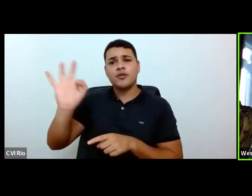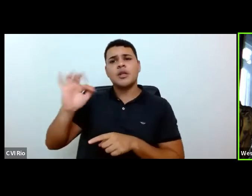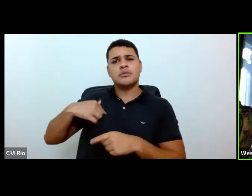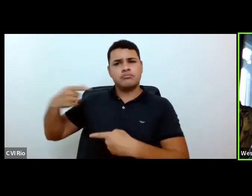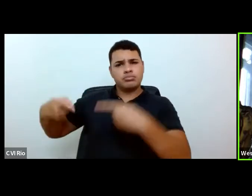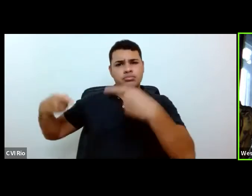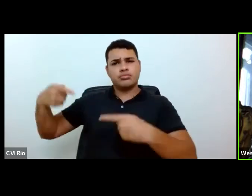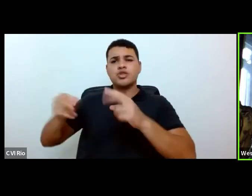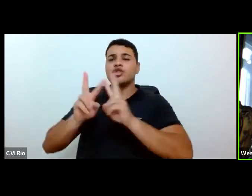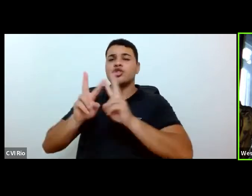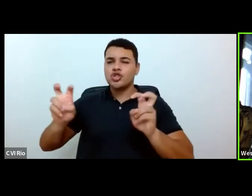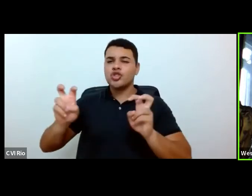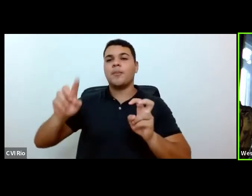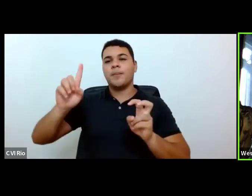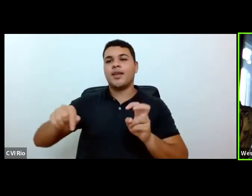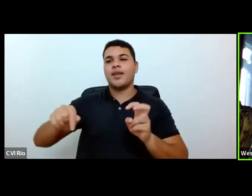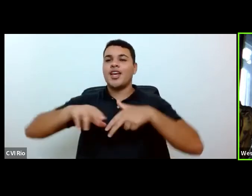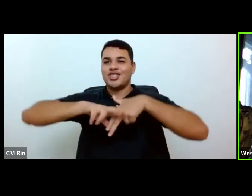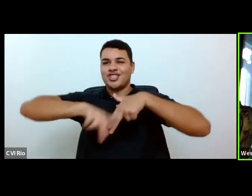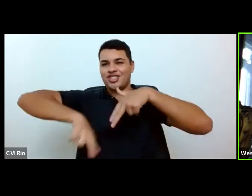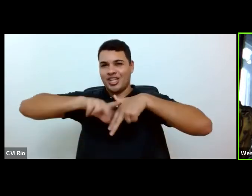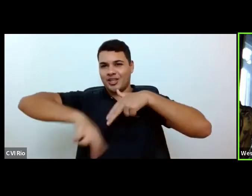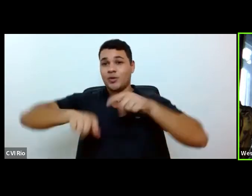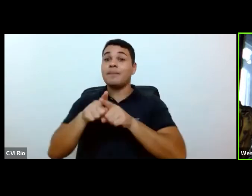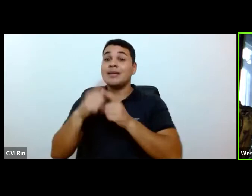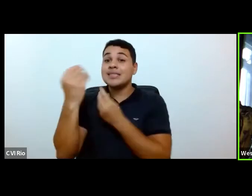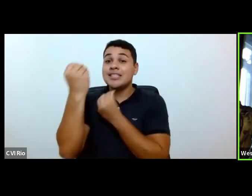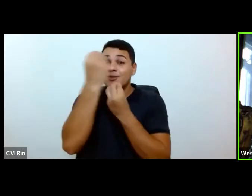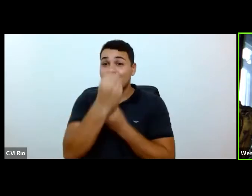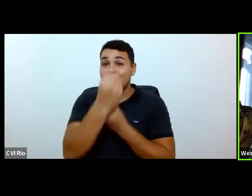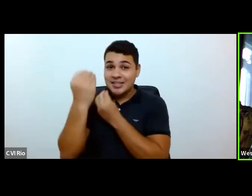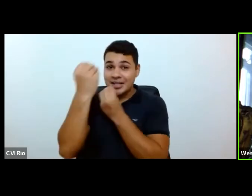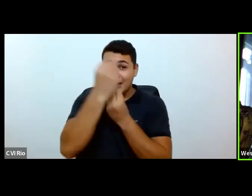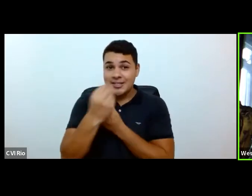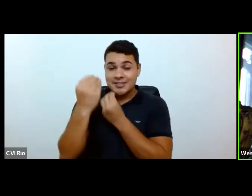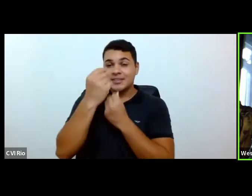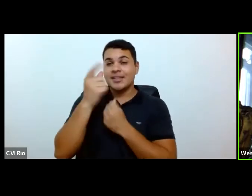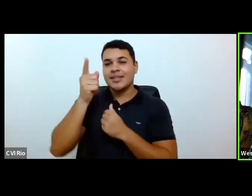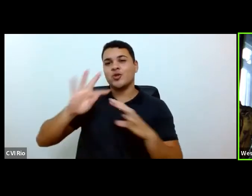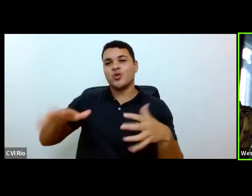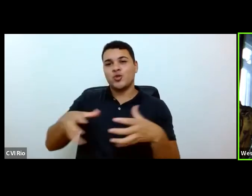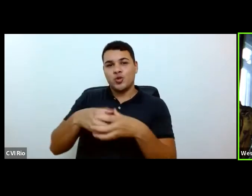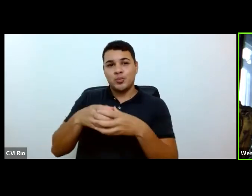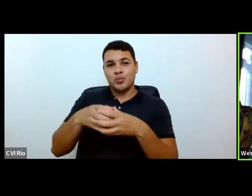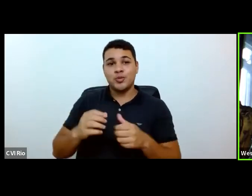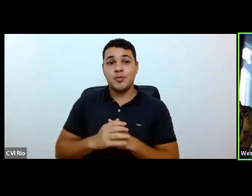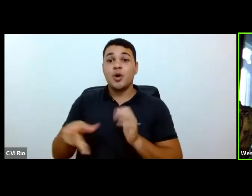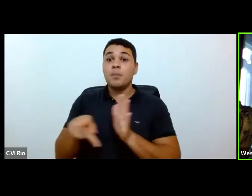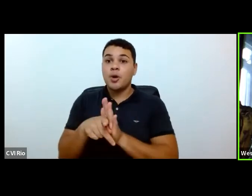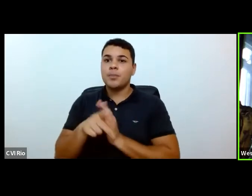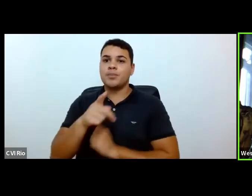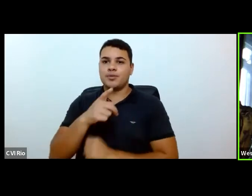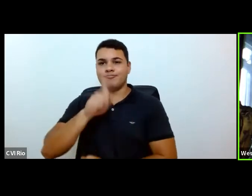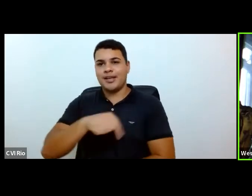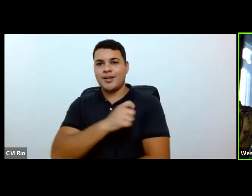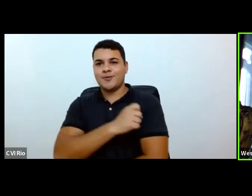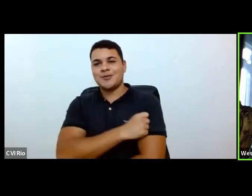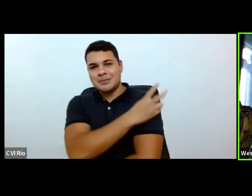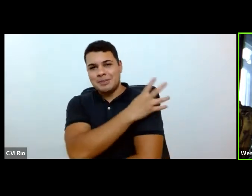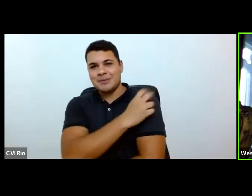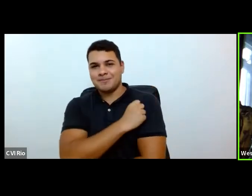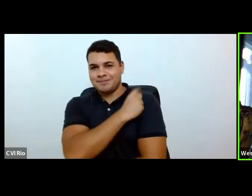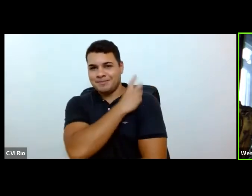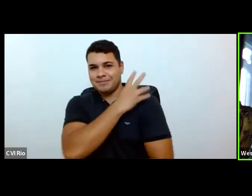sexualidade no Maracatu, Nação Tremembé, que é o grupo que no ensino médio me acolheu muito nas tentativas